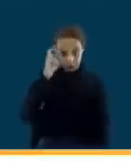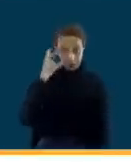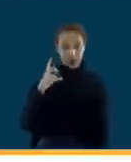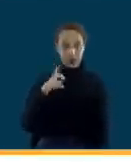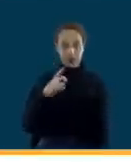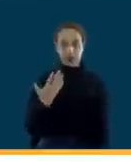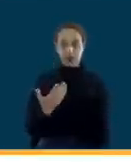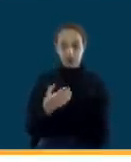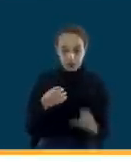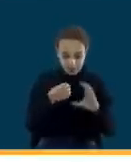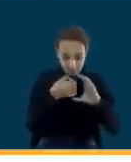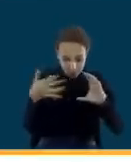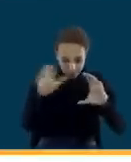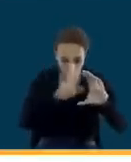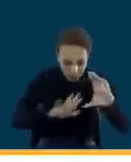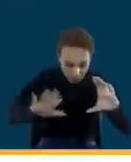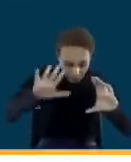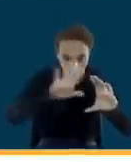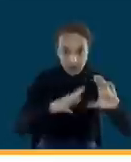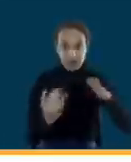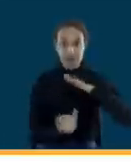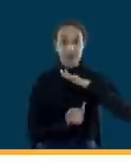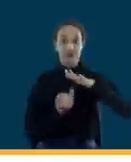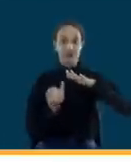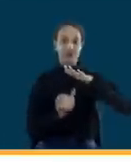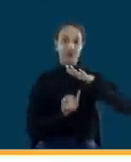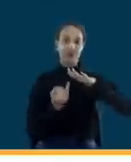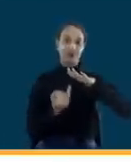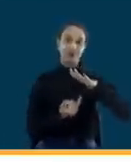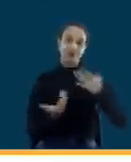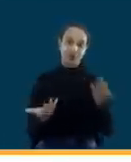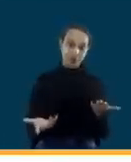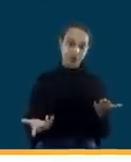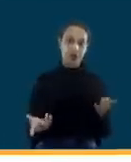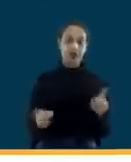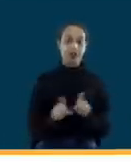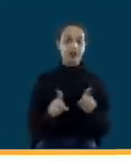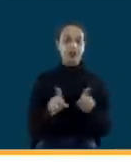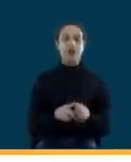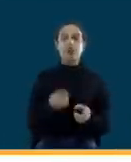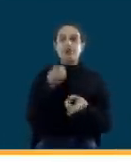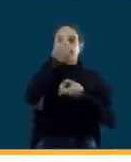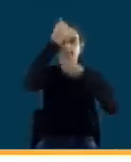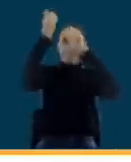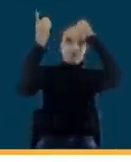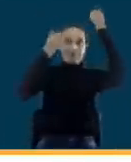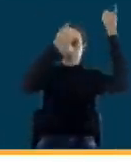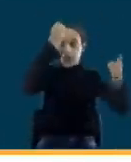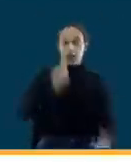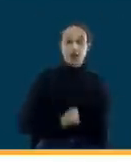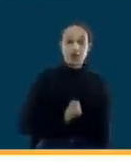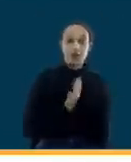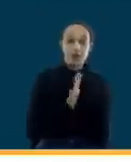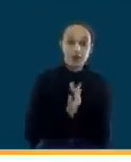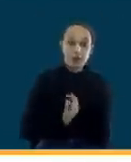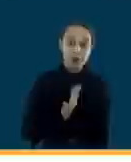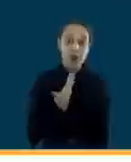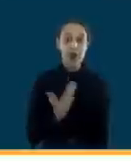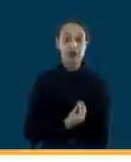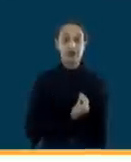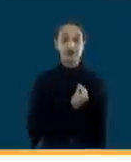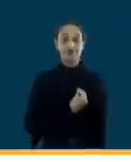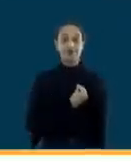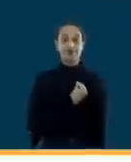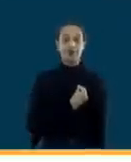muita informalidade, de muita espontaneidade, de muita presença